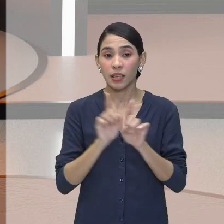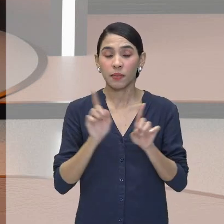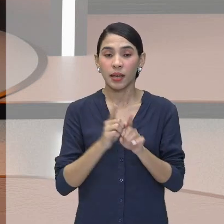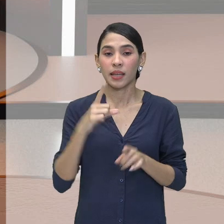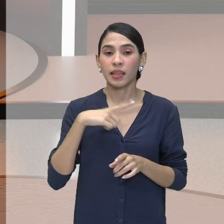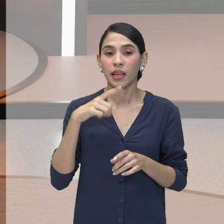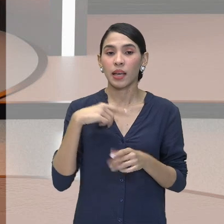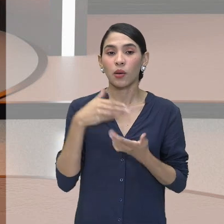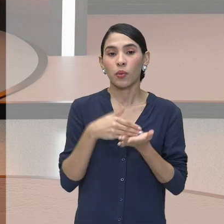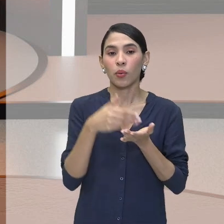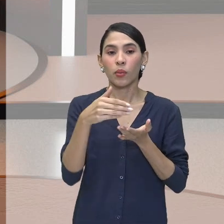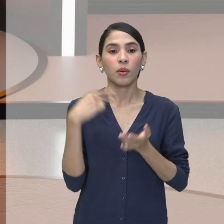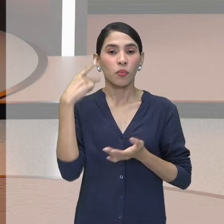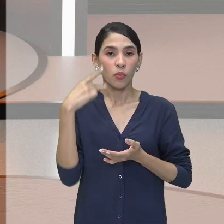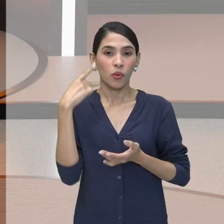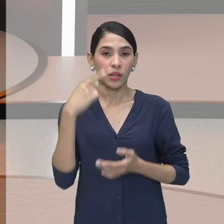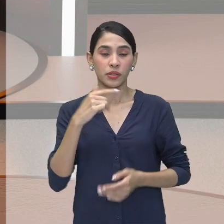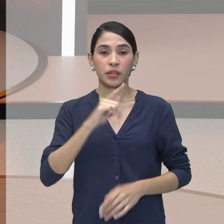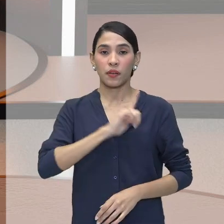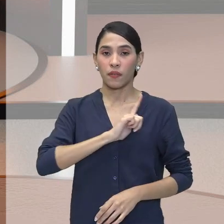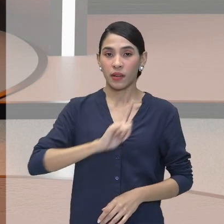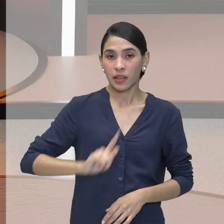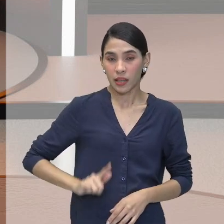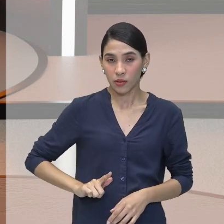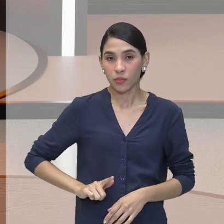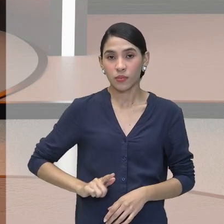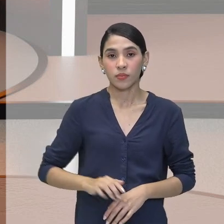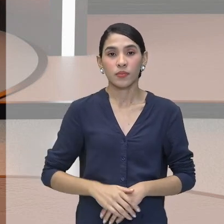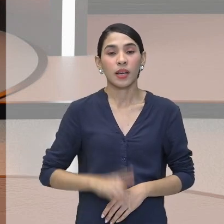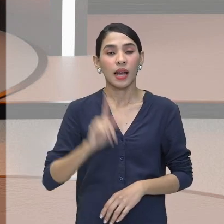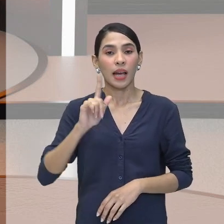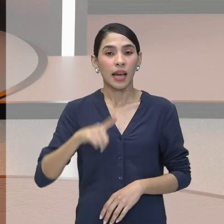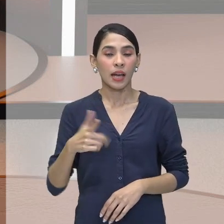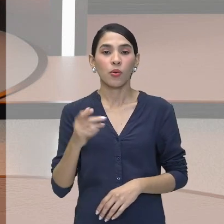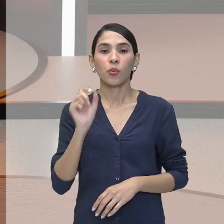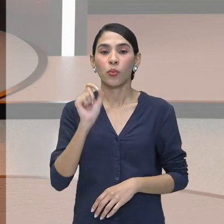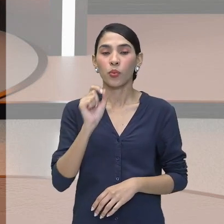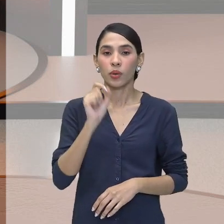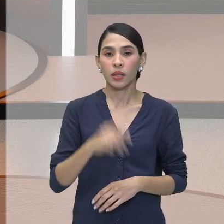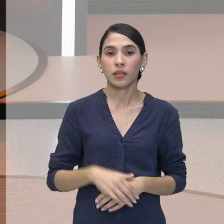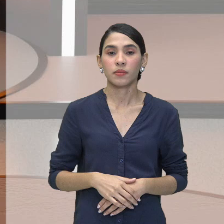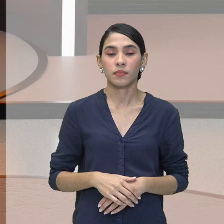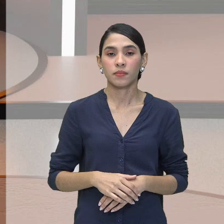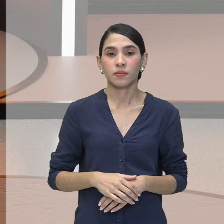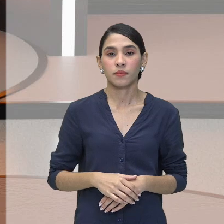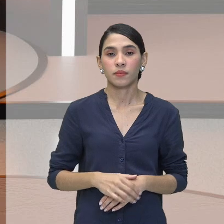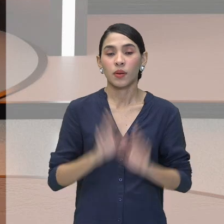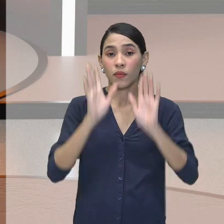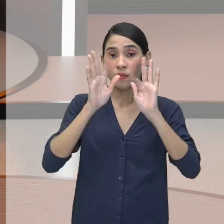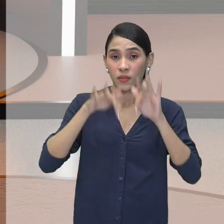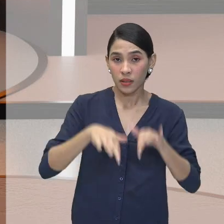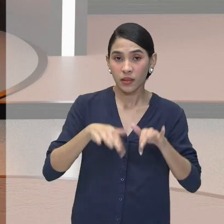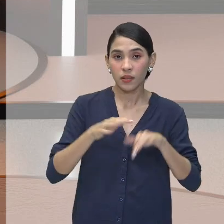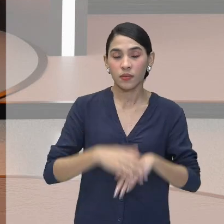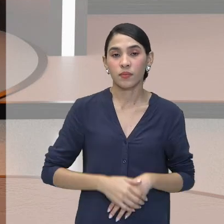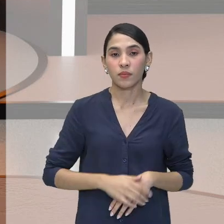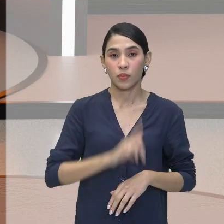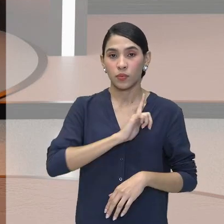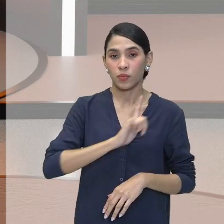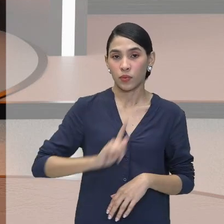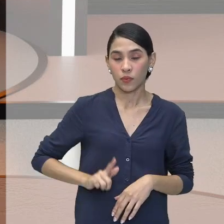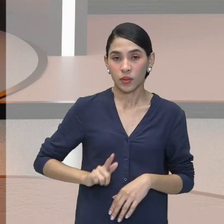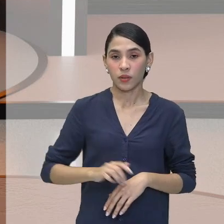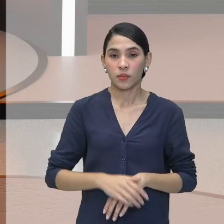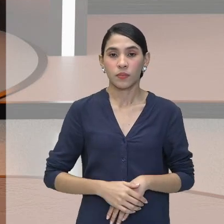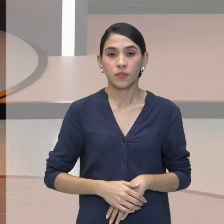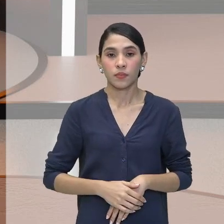da política dos governadores. Vai ser o legado deixado ali. Por quê? Porque ao final do governo de